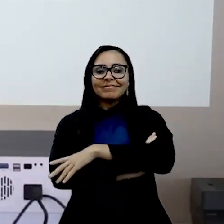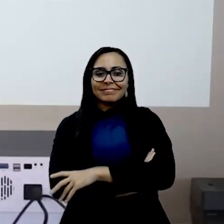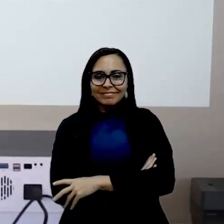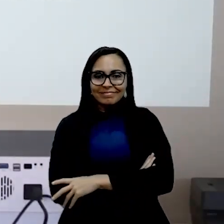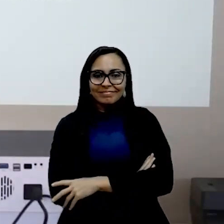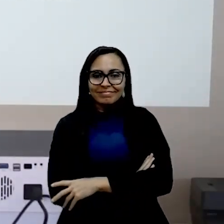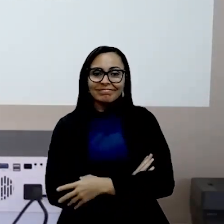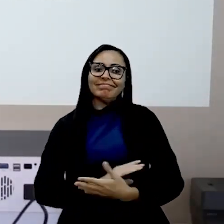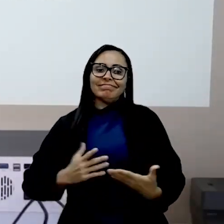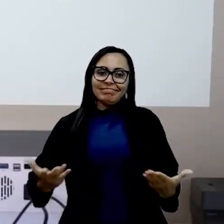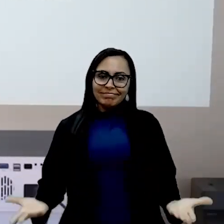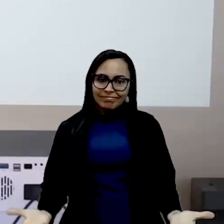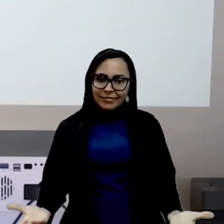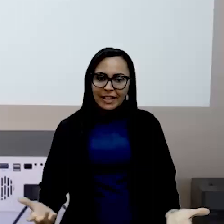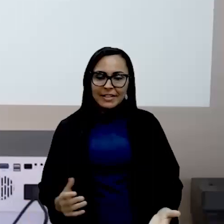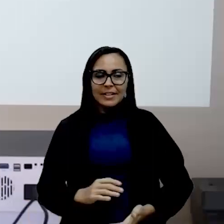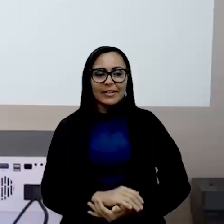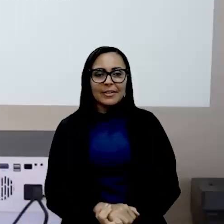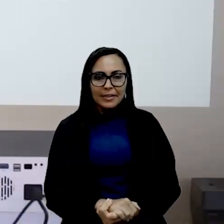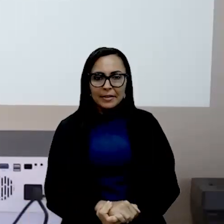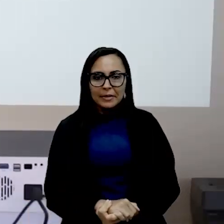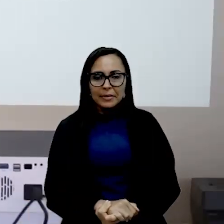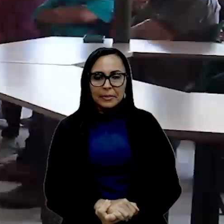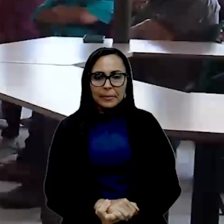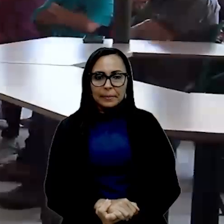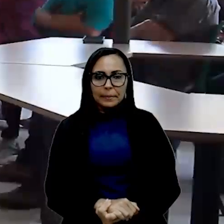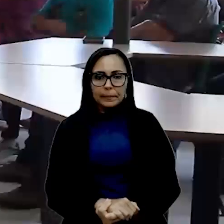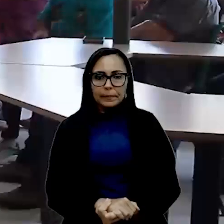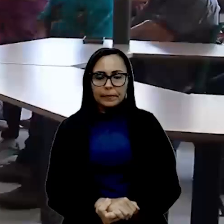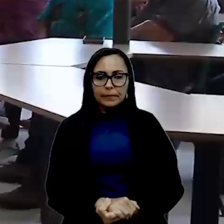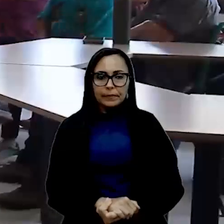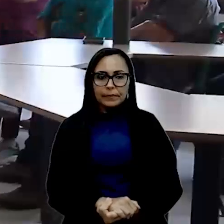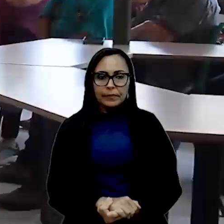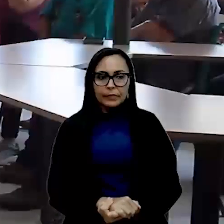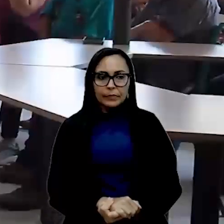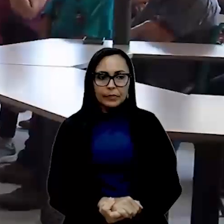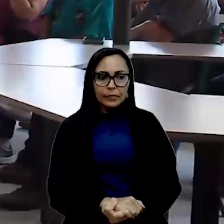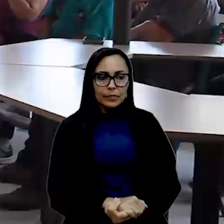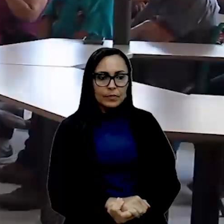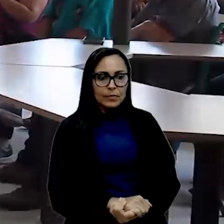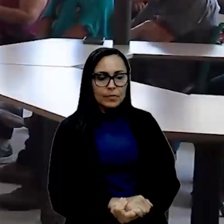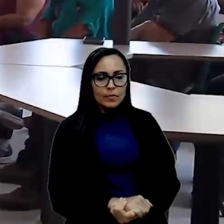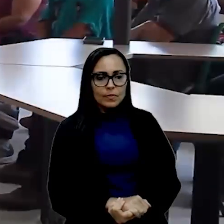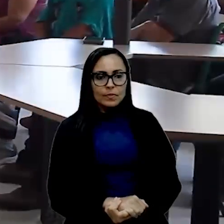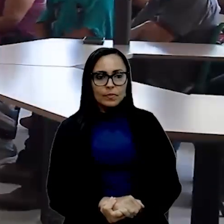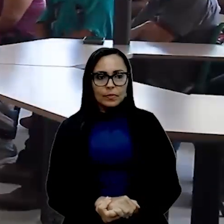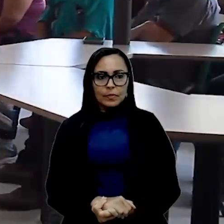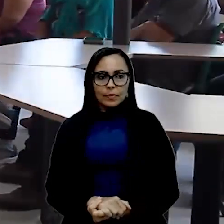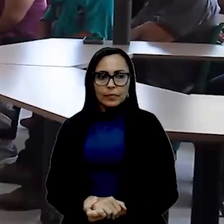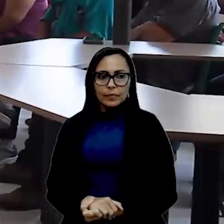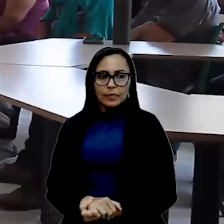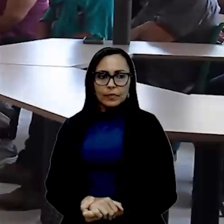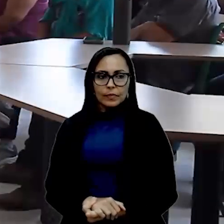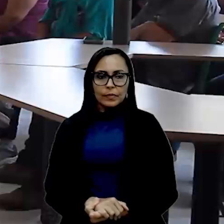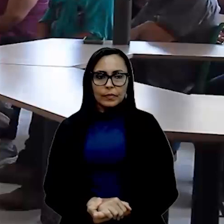Esse aí é imbatível. Questão racial e a dieta.